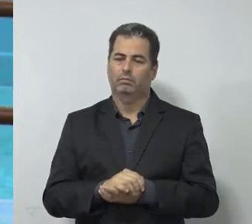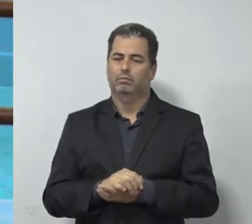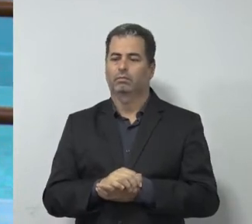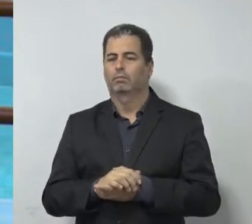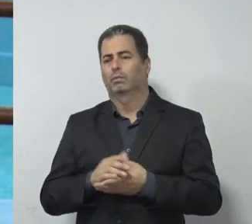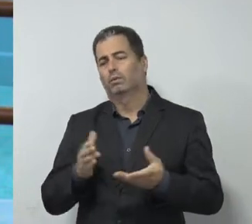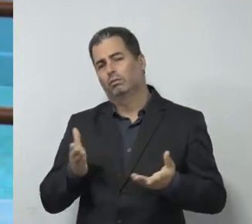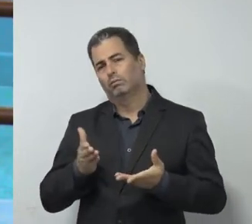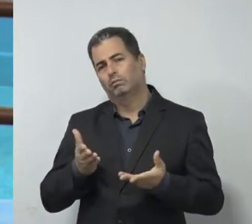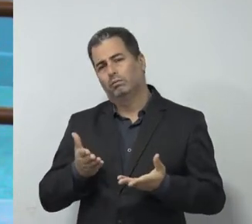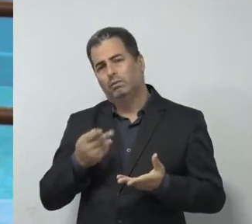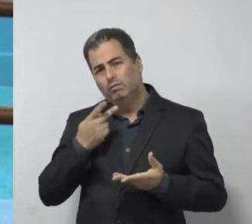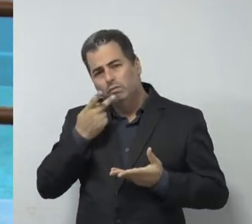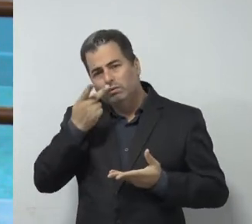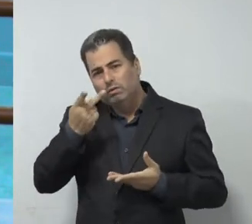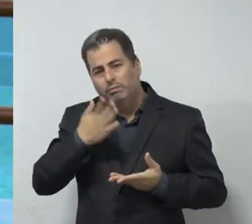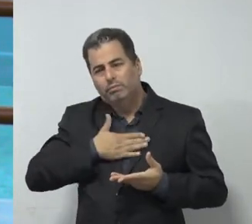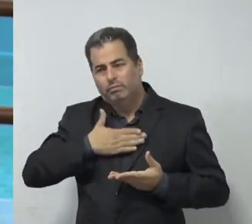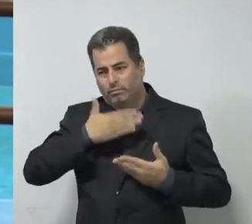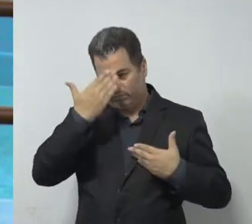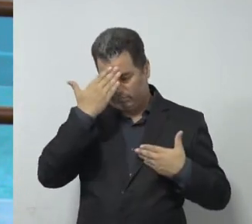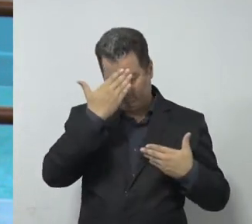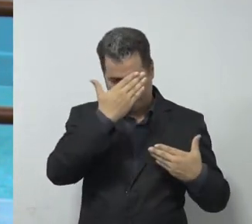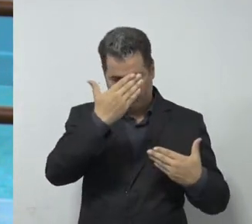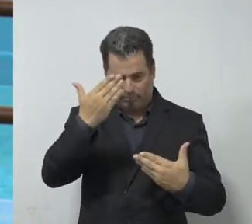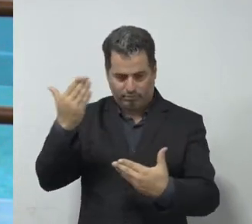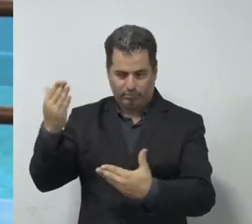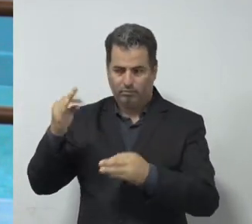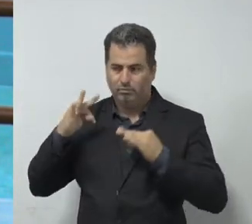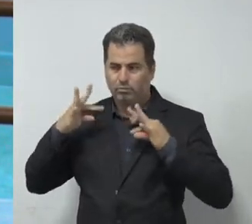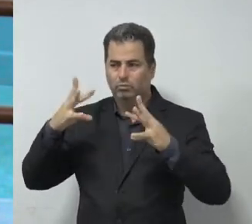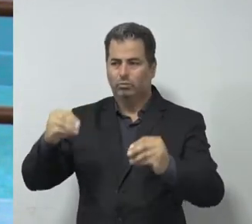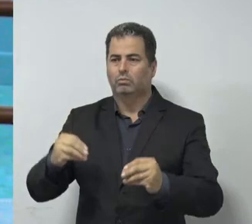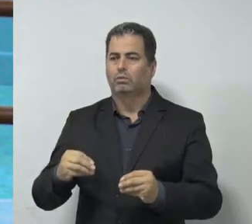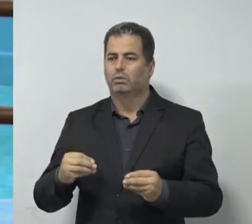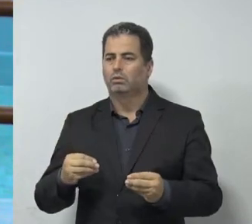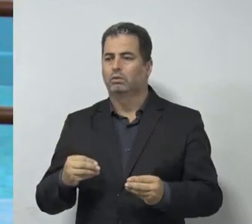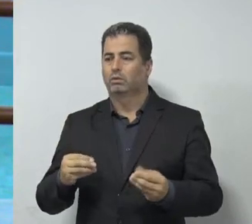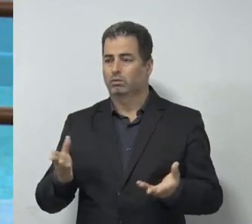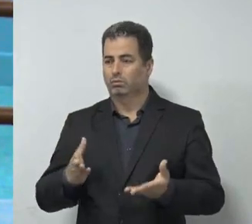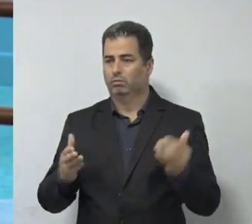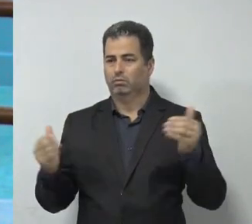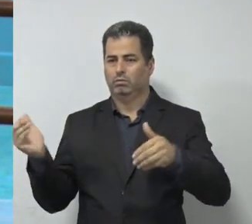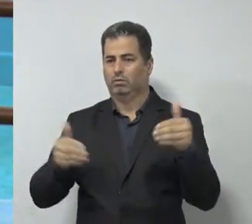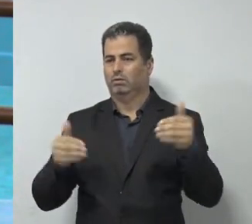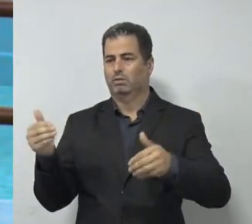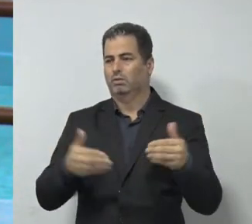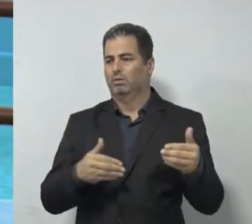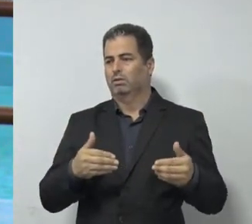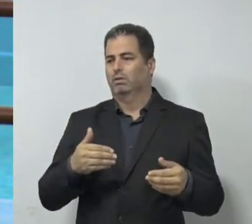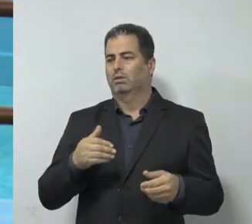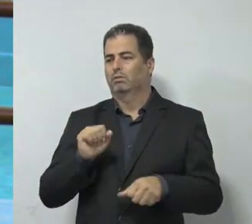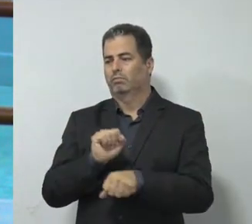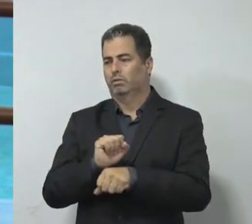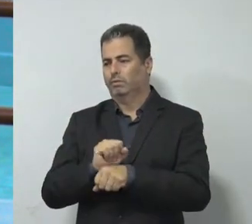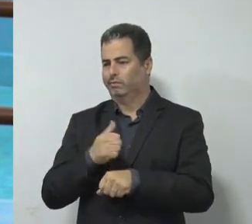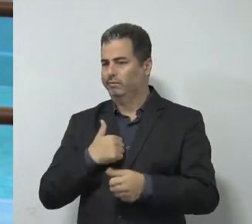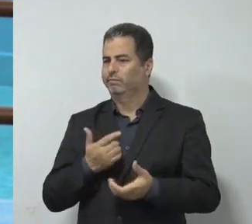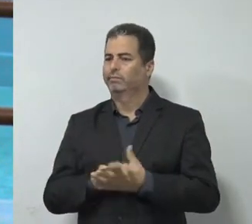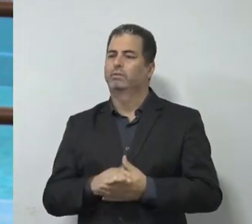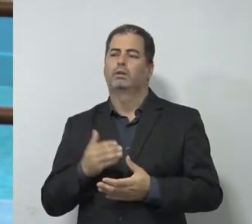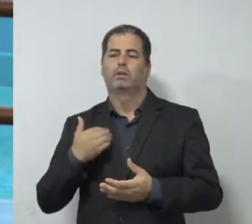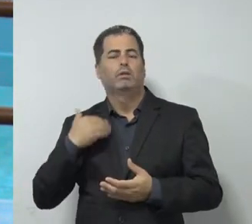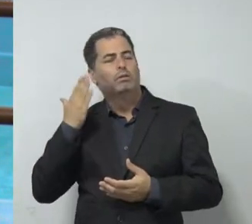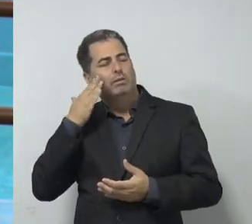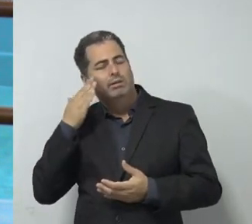minha maior gratidão a todos que estão aqui até agora, né, aguardando aqui. Eu sei que não é fácil a gente